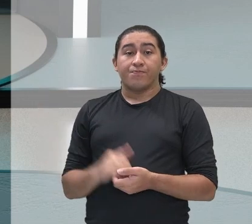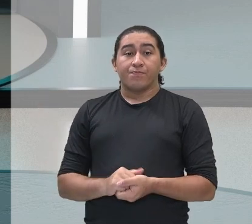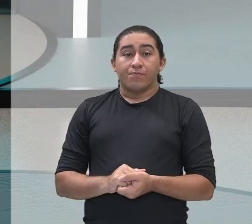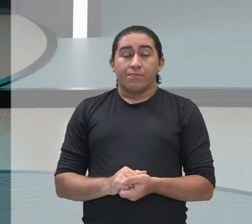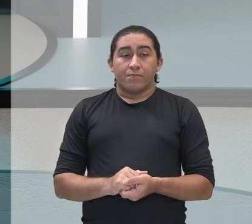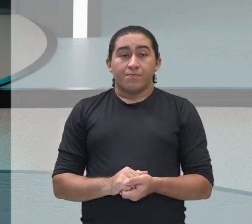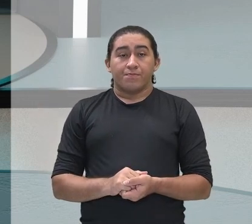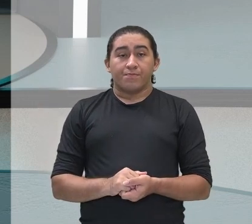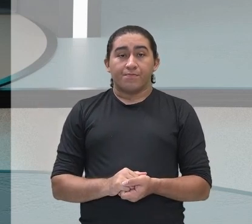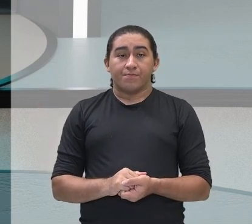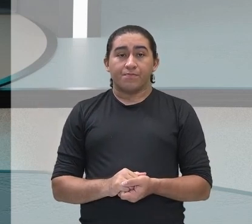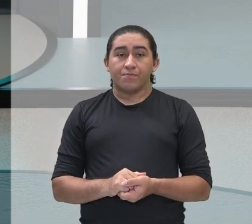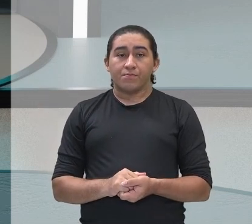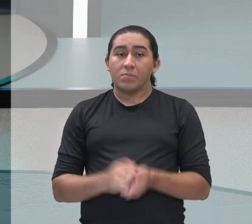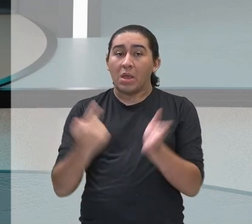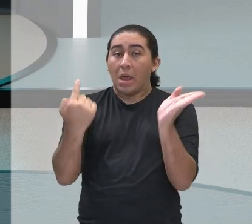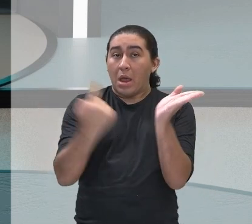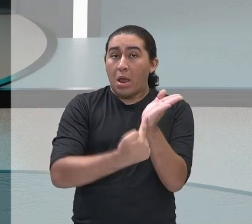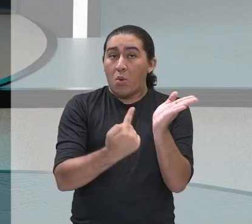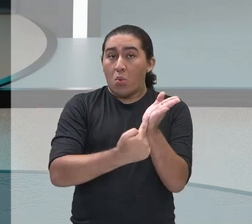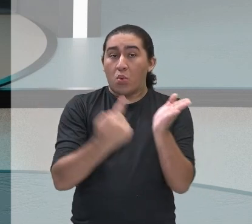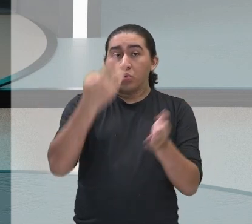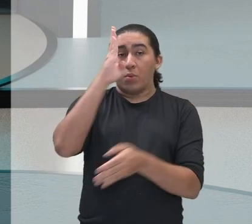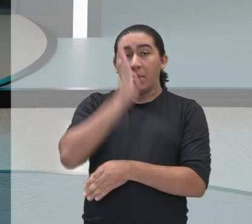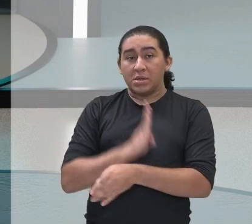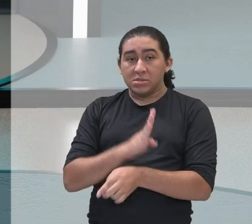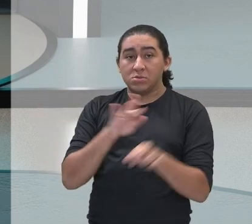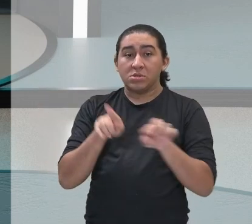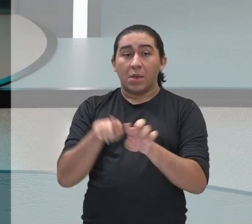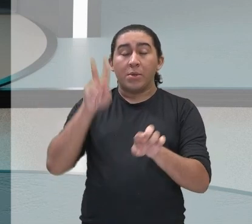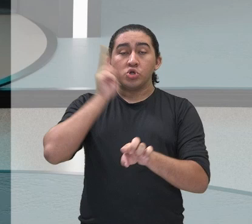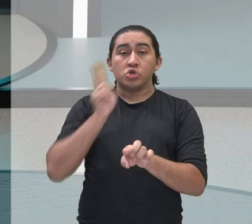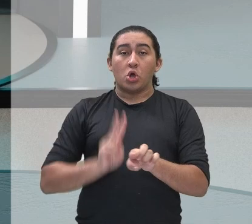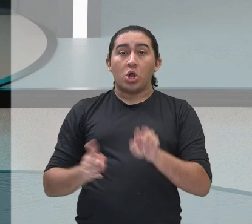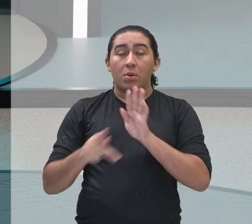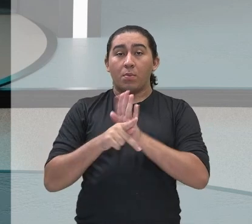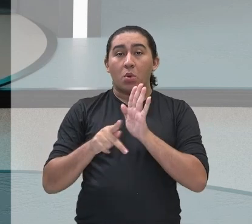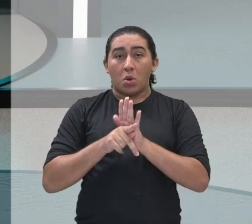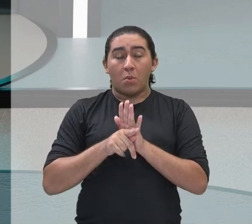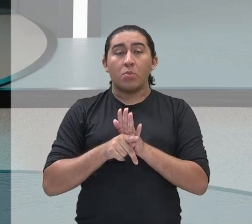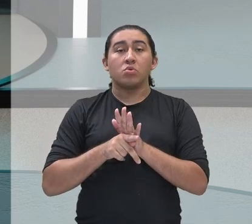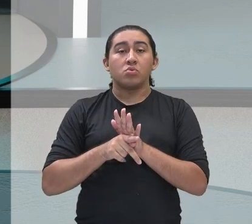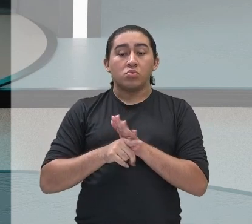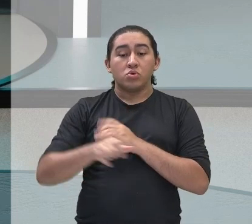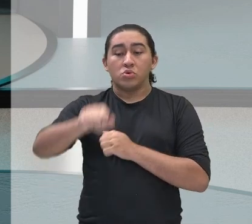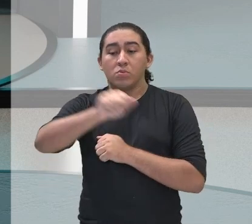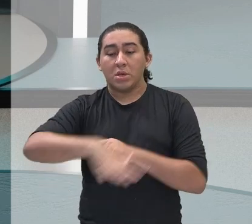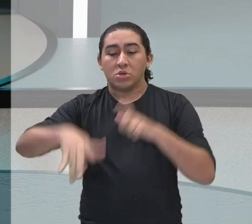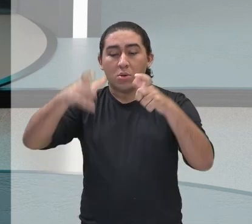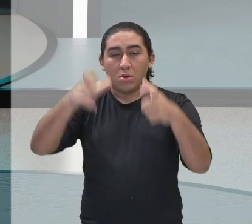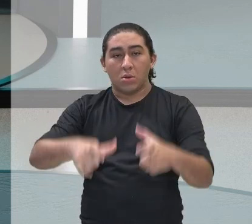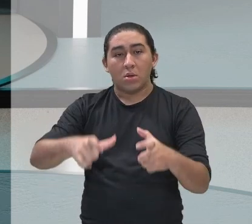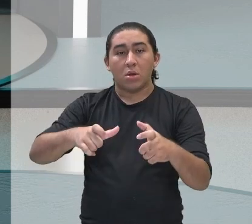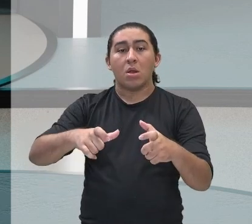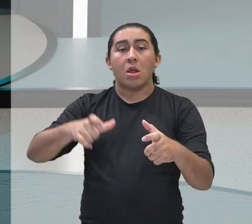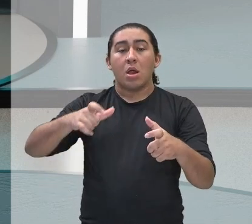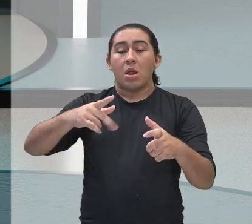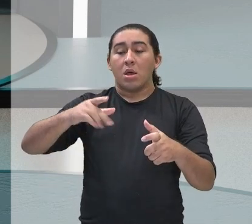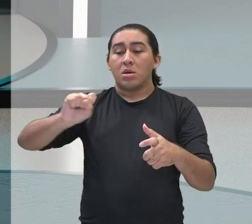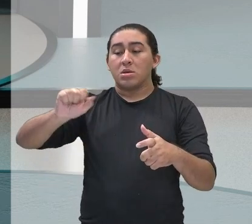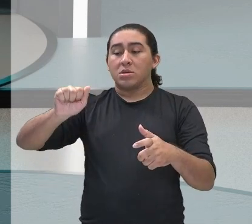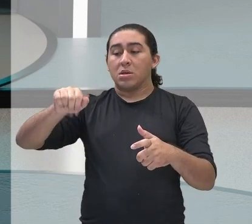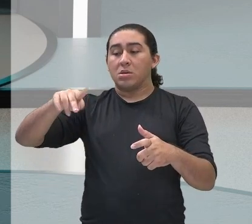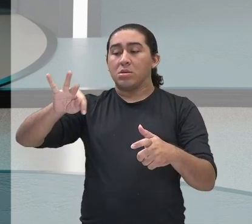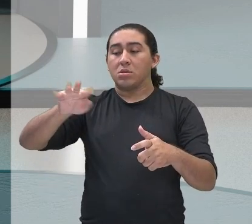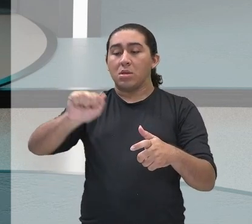o Tratado da Terra do Brasil e a História da Província de Santa Cruz. Lembra que o Brasil levou outros nomes? Terra